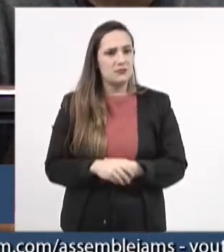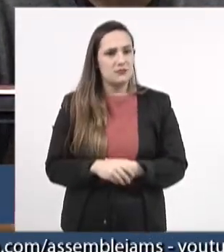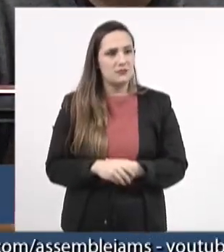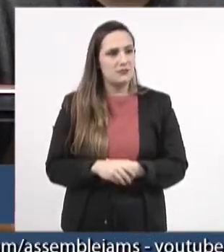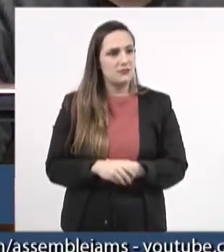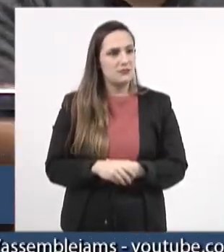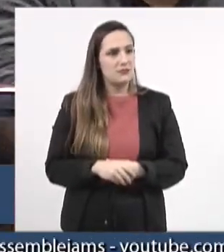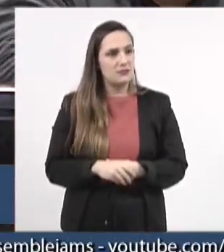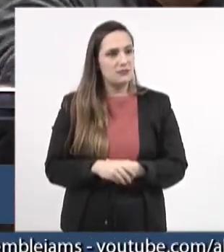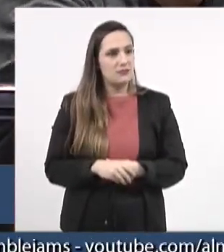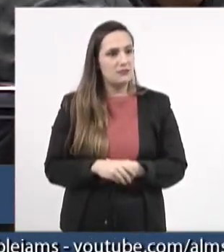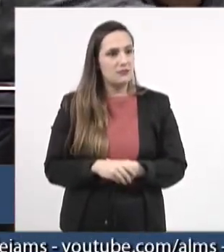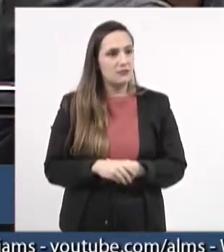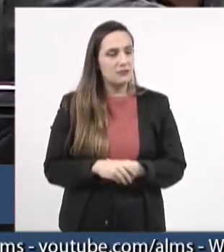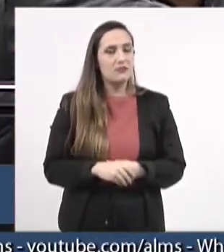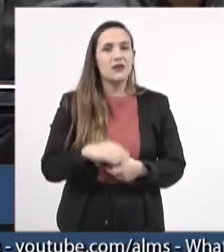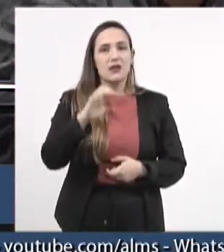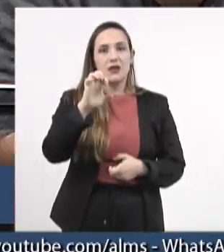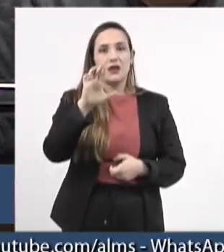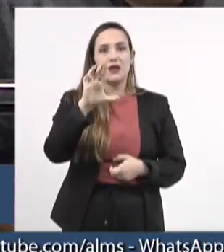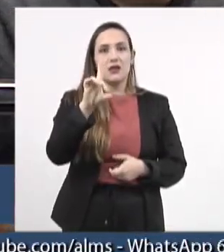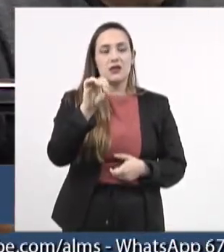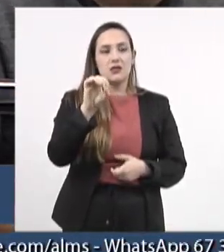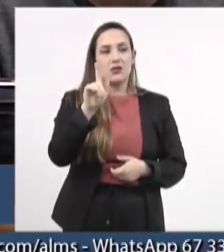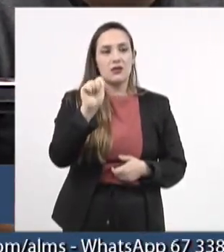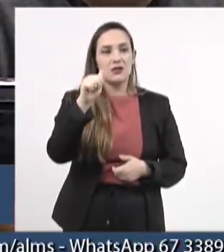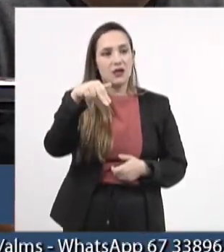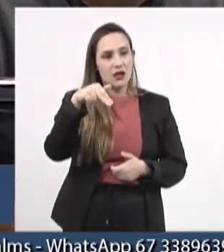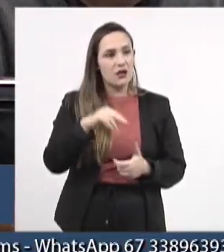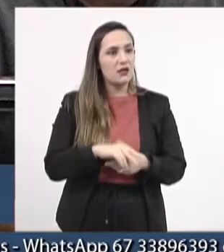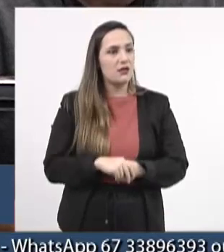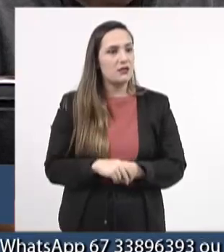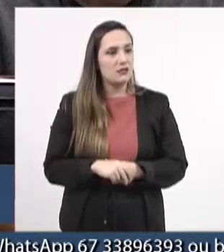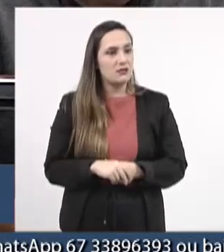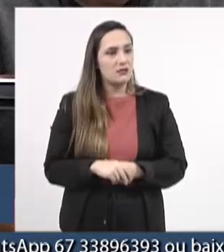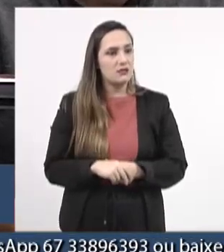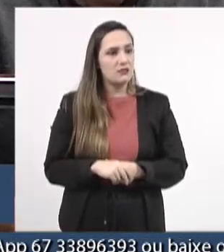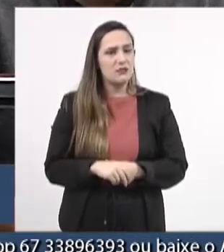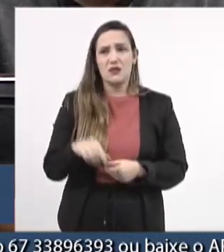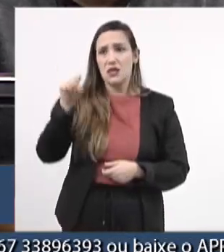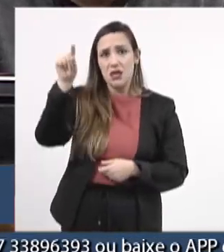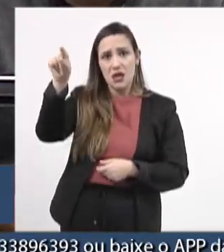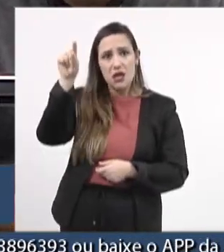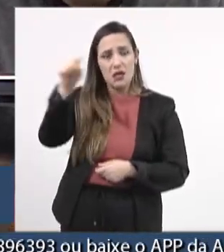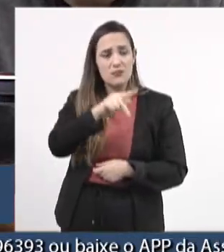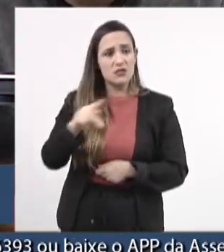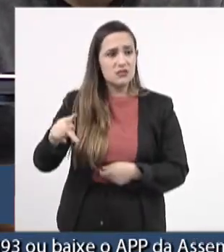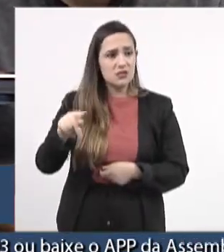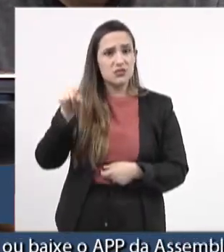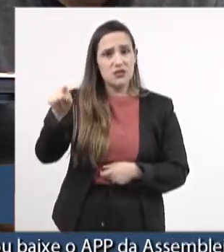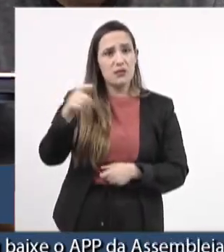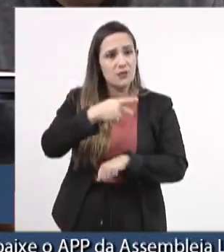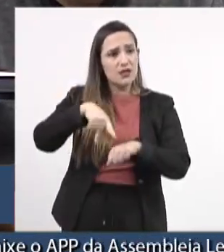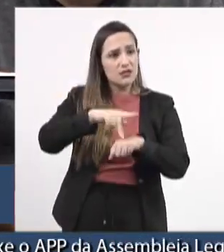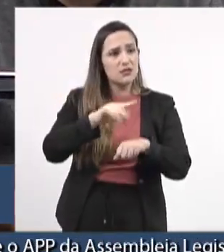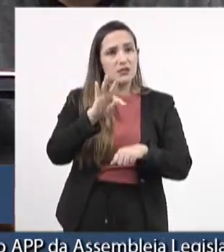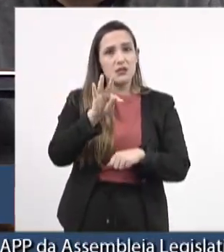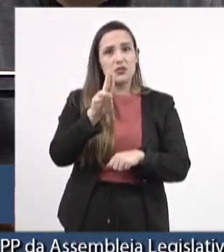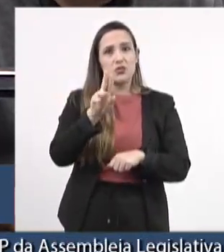parte. O Erdogan lá, que foi eleito agora na Turquia, né? Ele vai